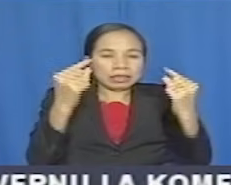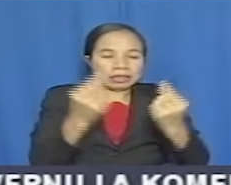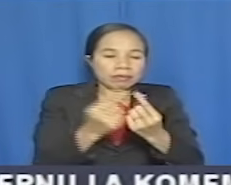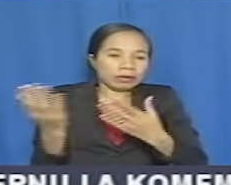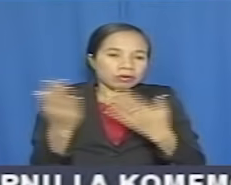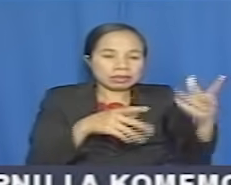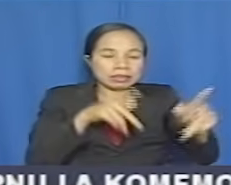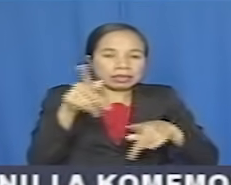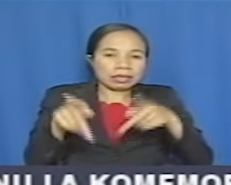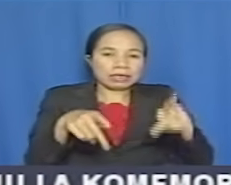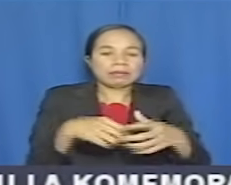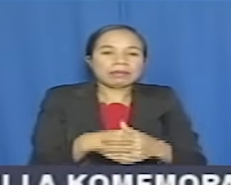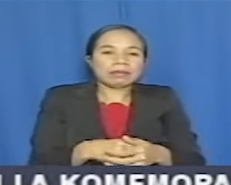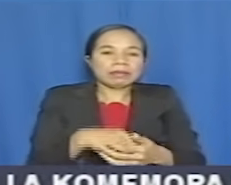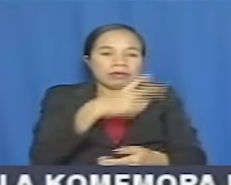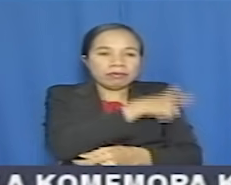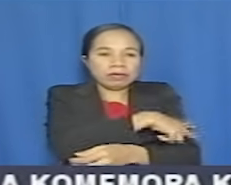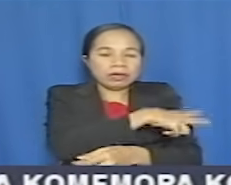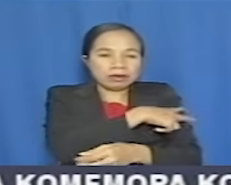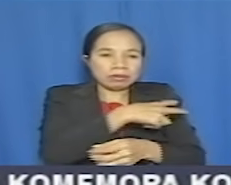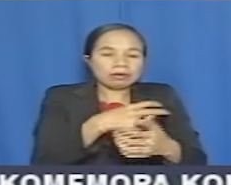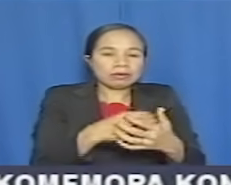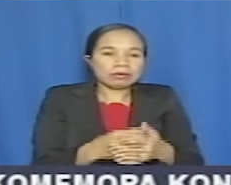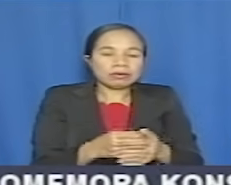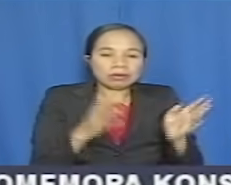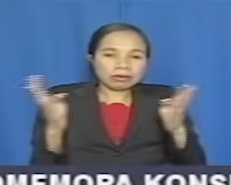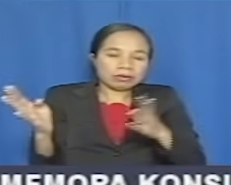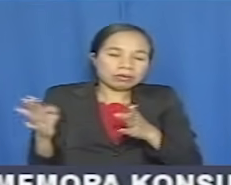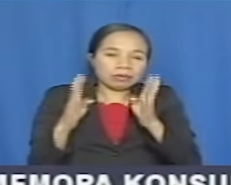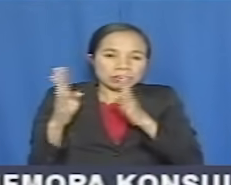lorqueira cidadão neba Veracruz, onde submete ba processo